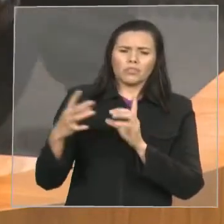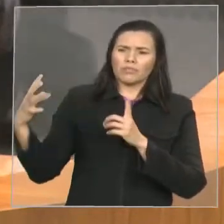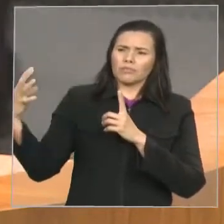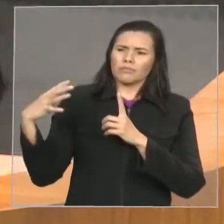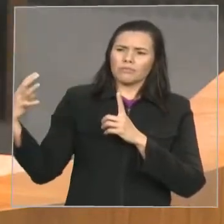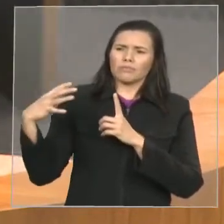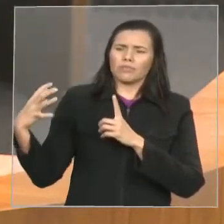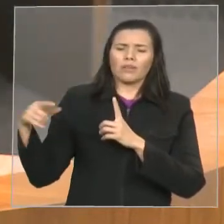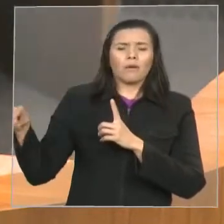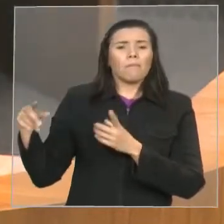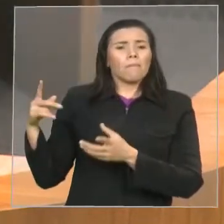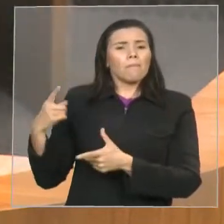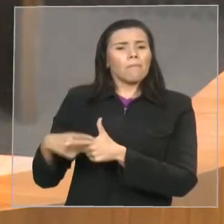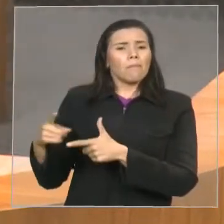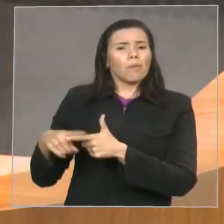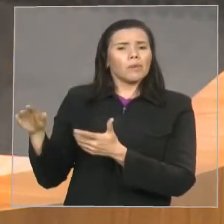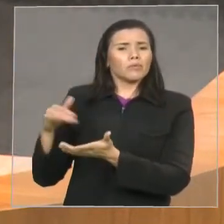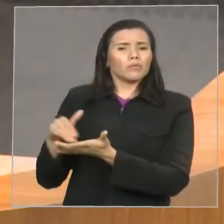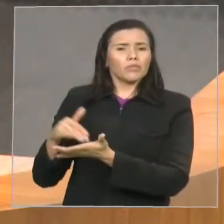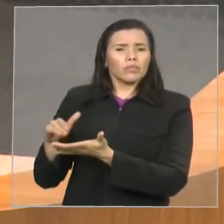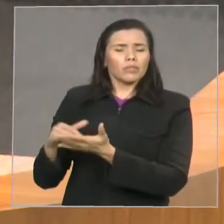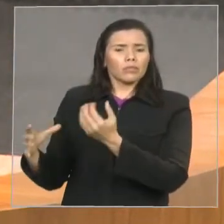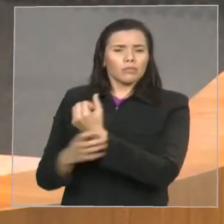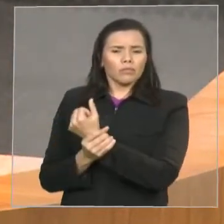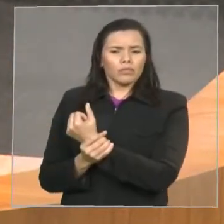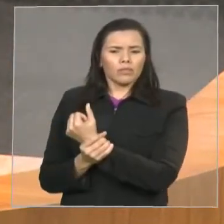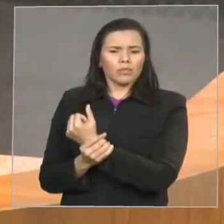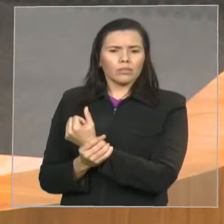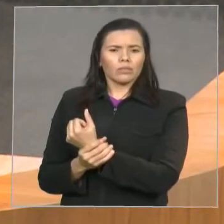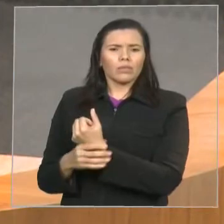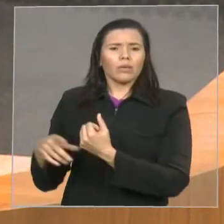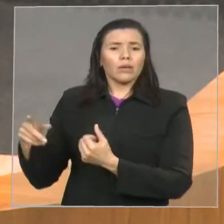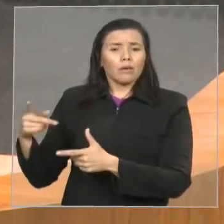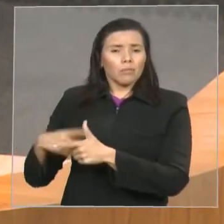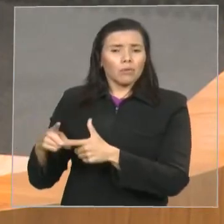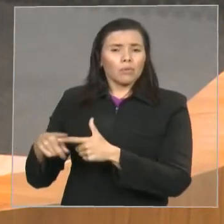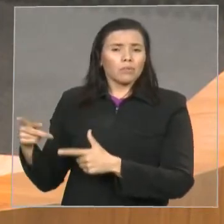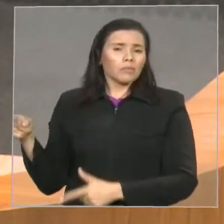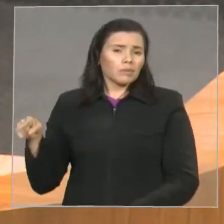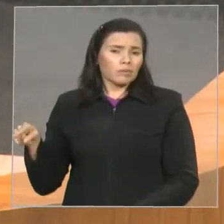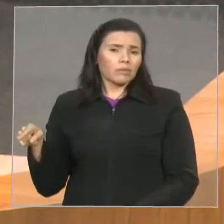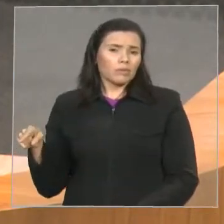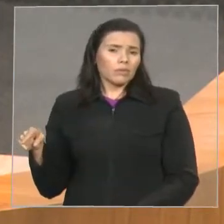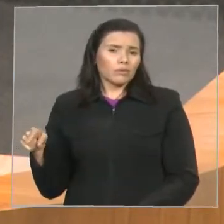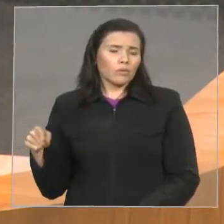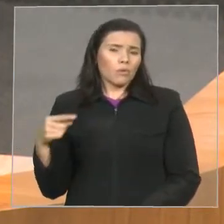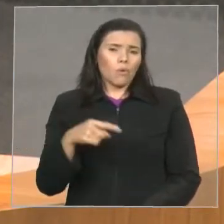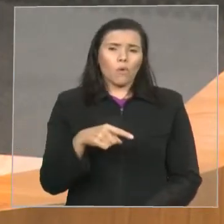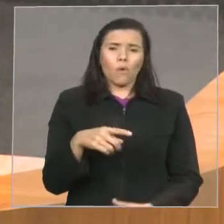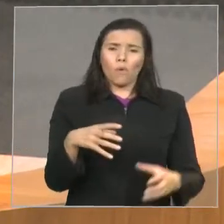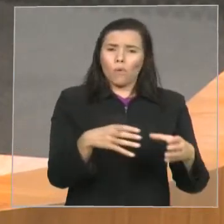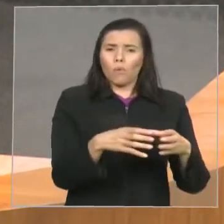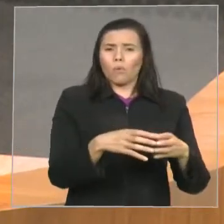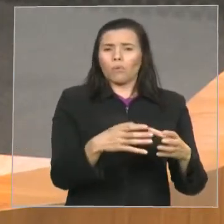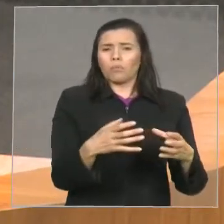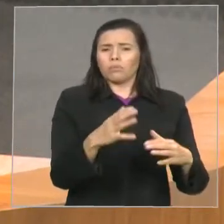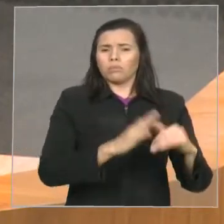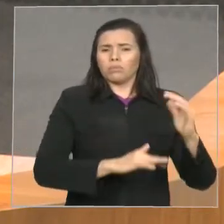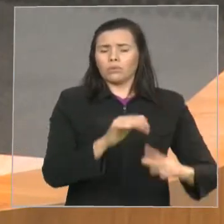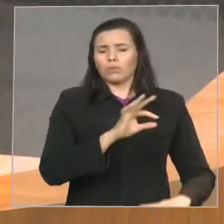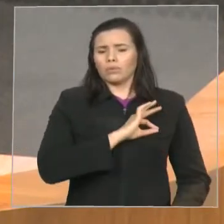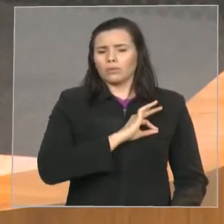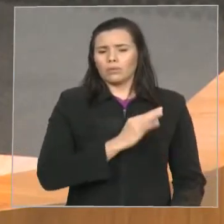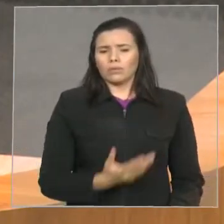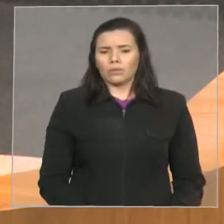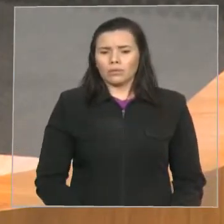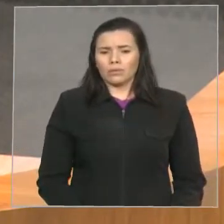a classe toda fique prejudicada. E uma coisa histórica, deixar um delegado de polícia que